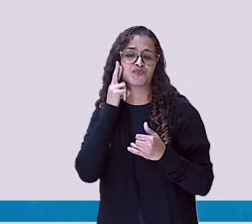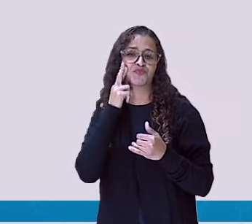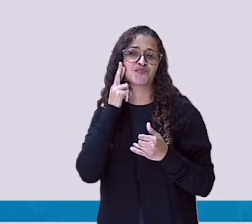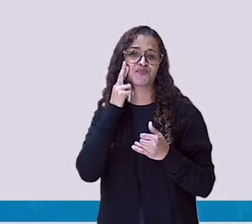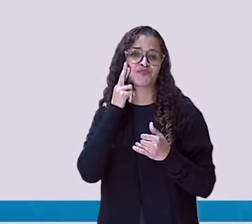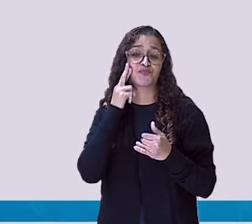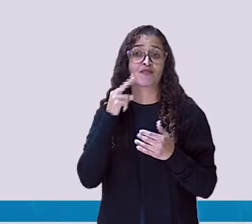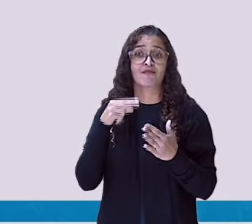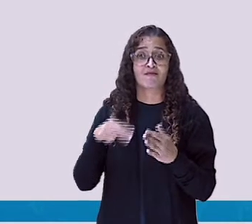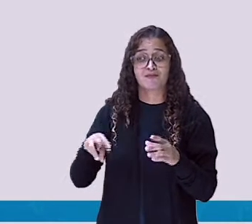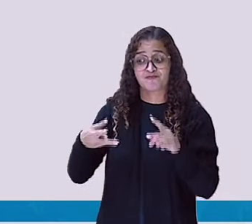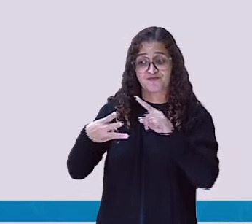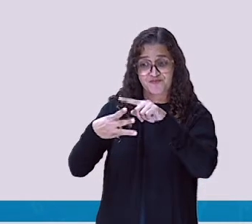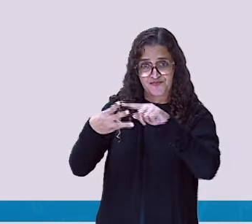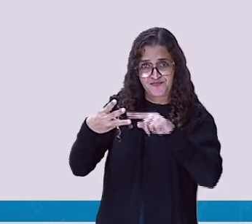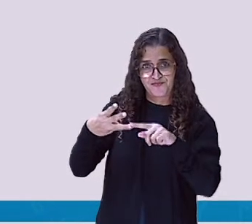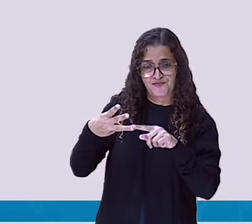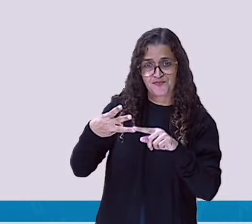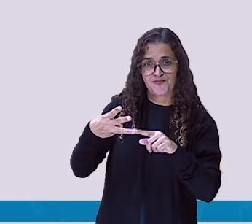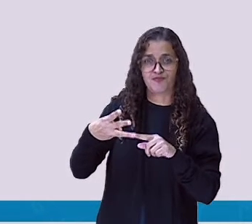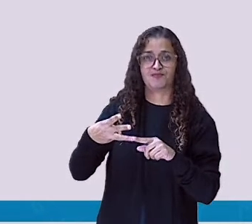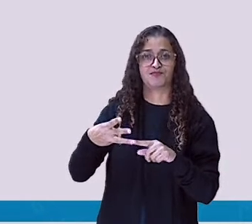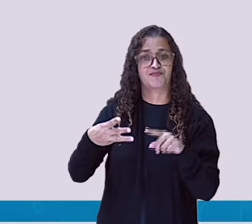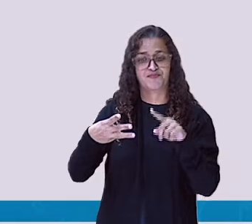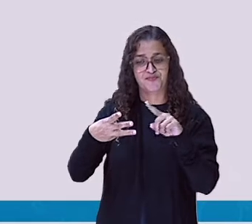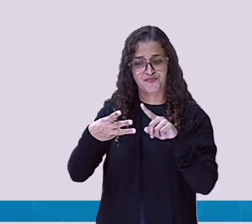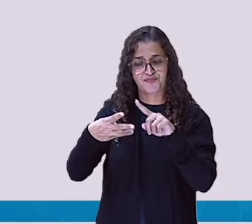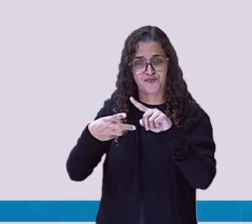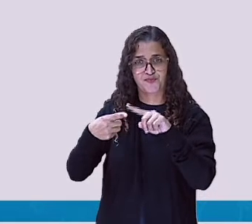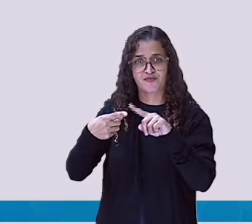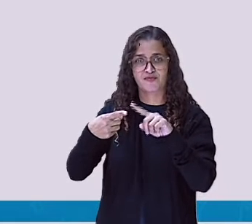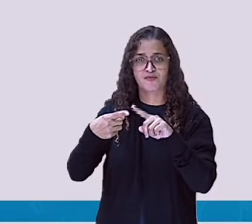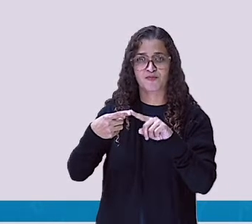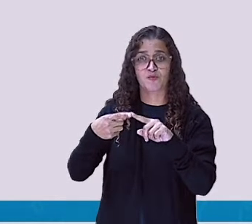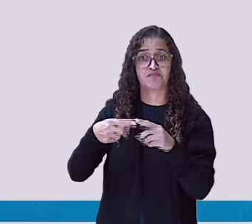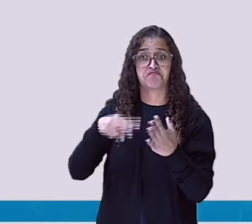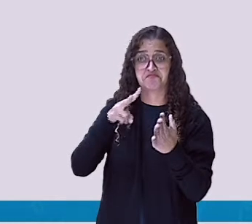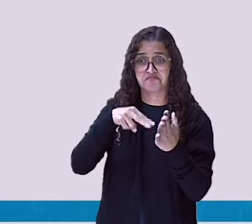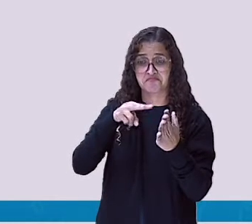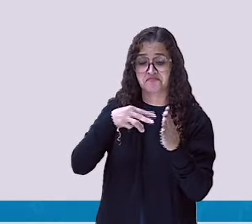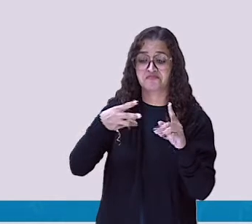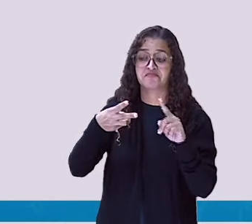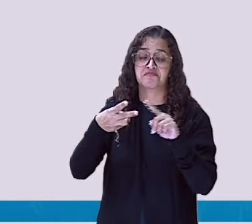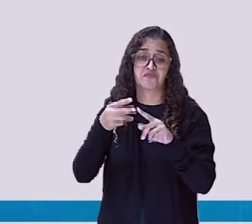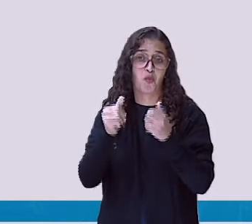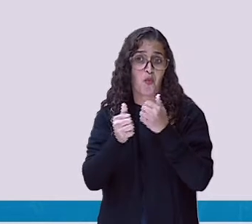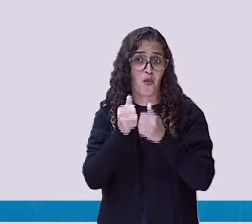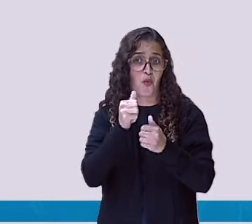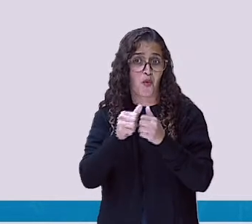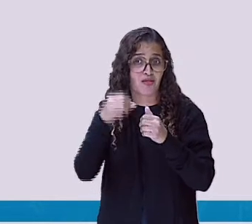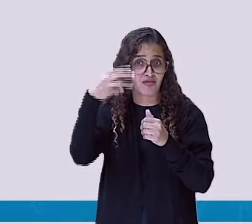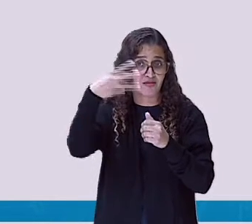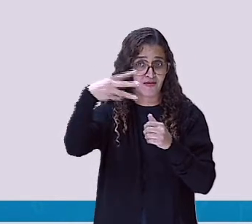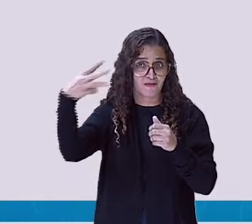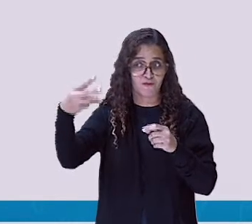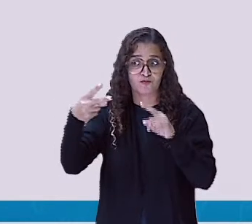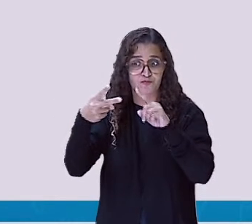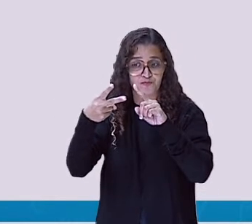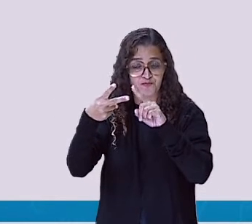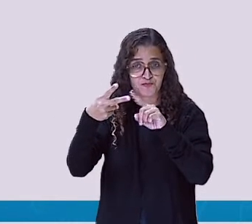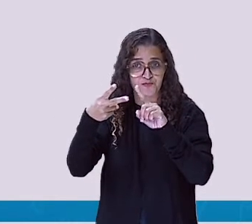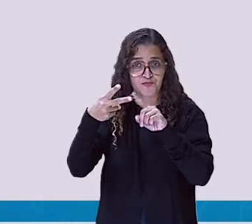ler 33, a preferência das meninas, práticas de esportes 28, ir ao